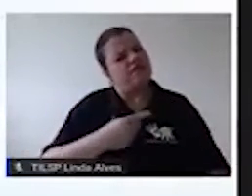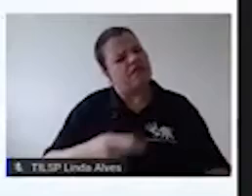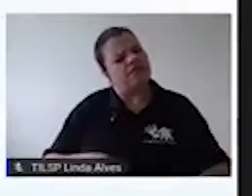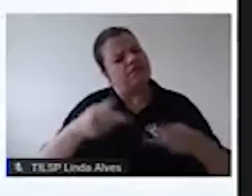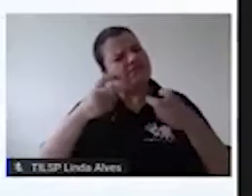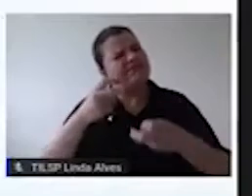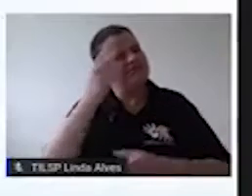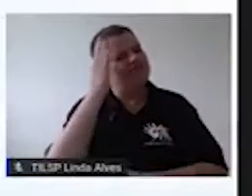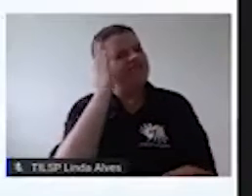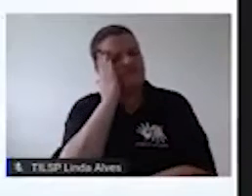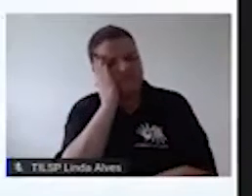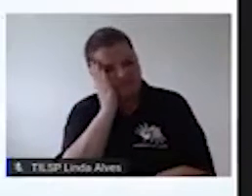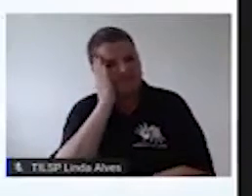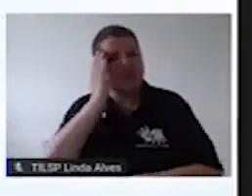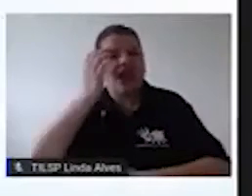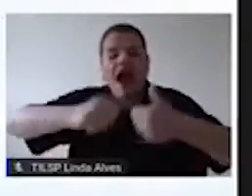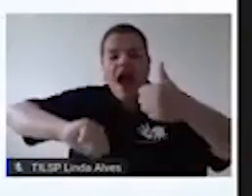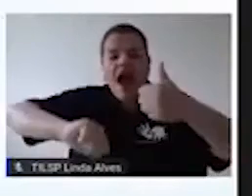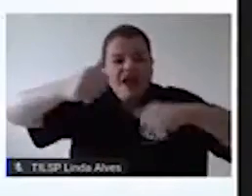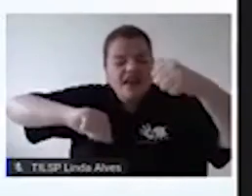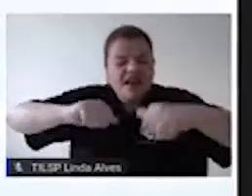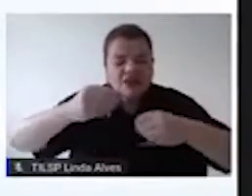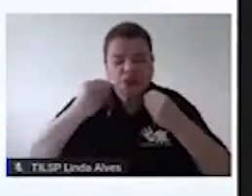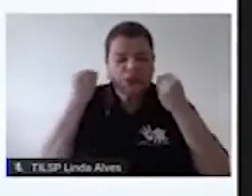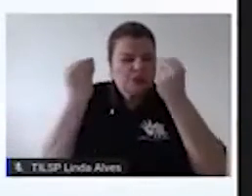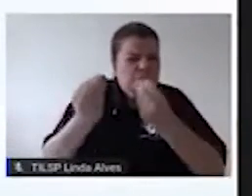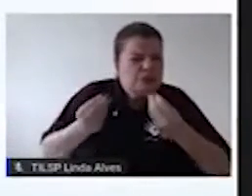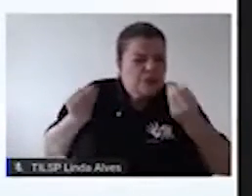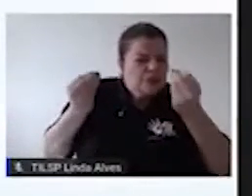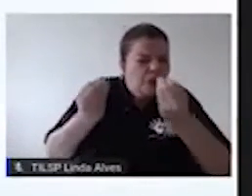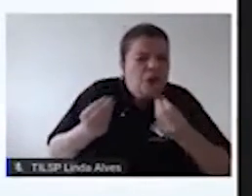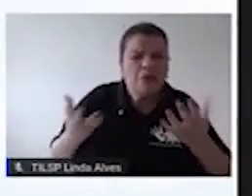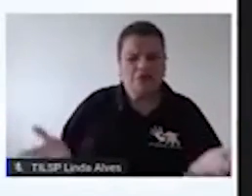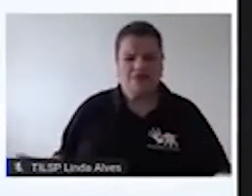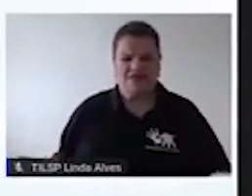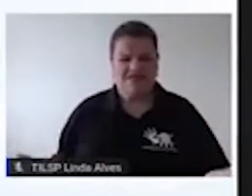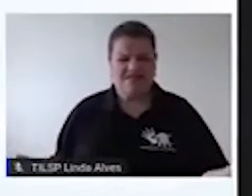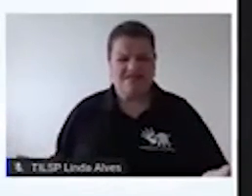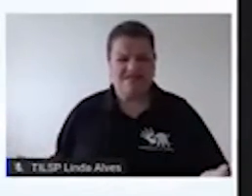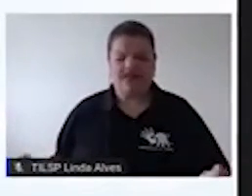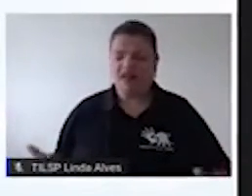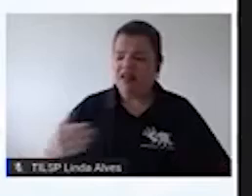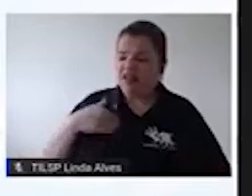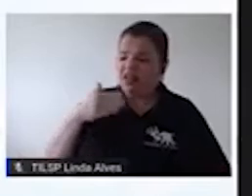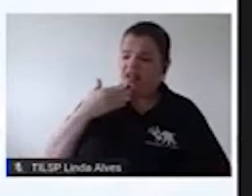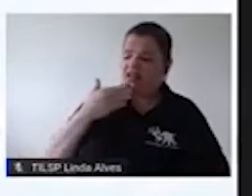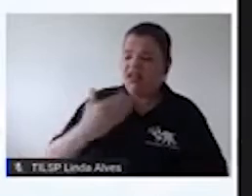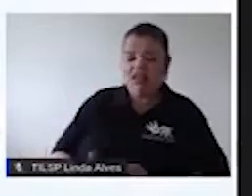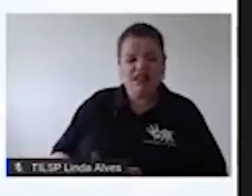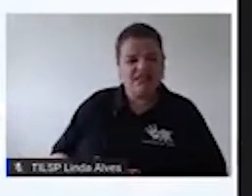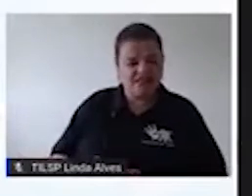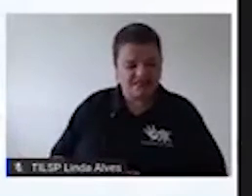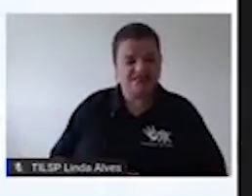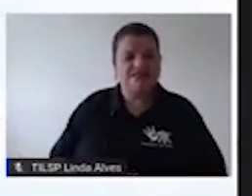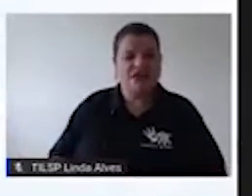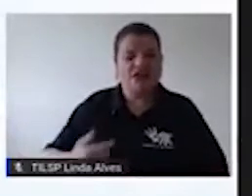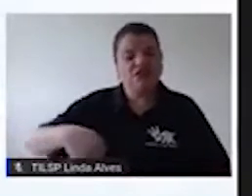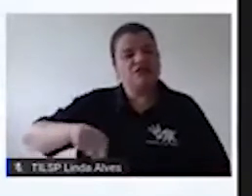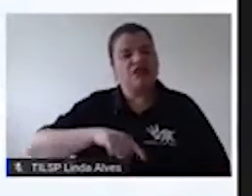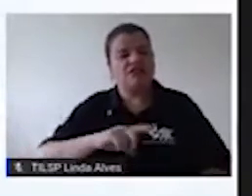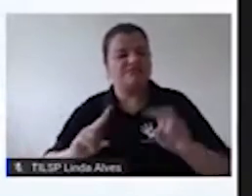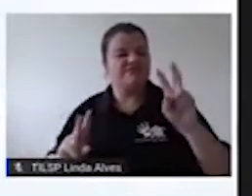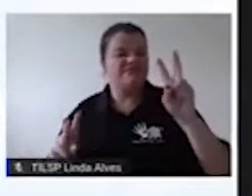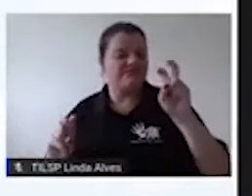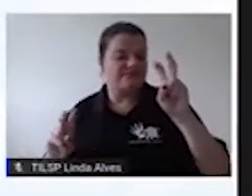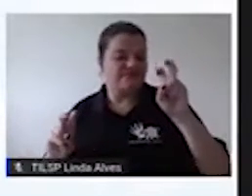para analisar esse tipo, né, de situação, e a gente acaba entrando, inclusive, no tema que a